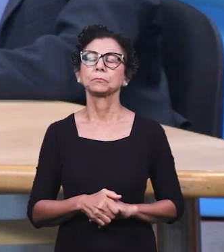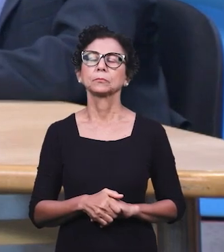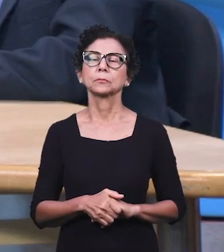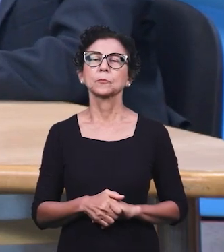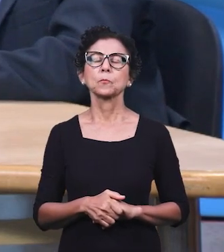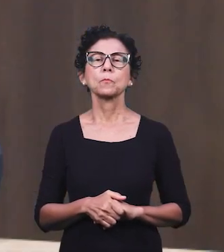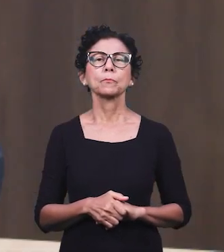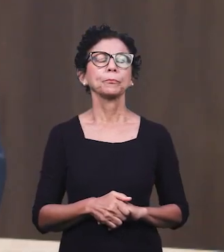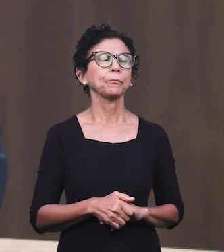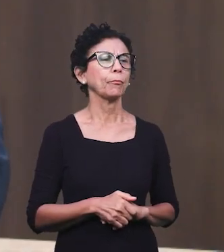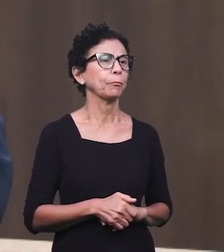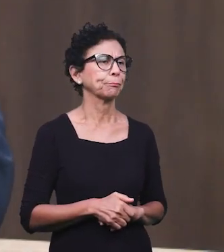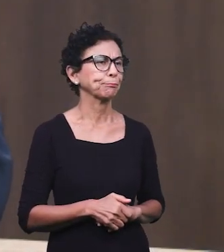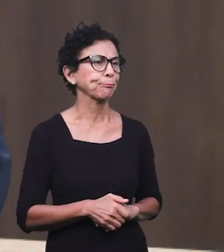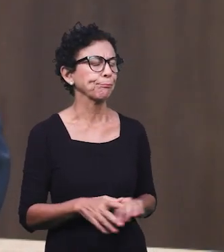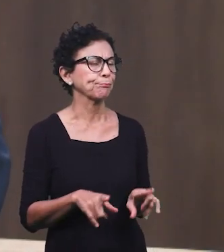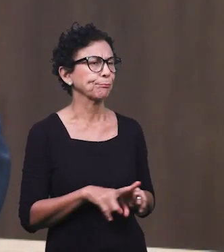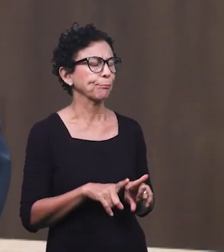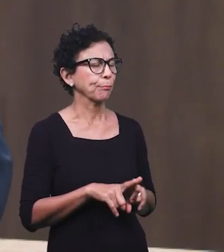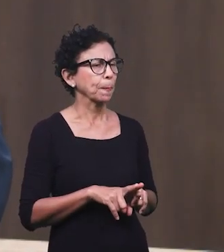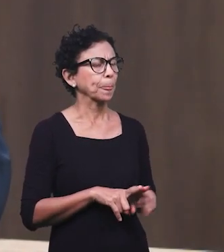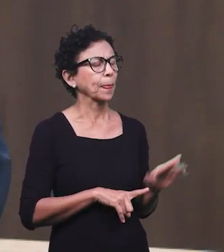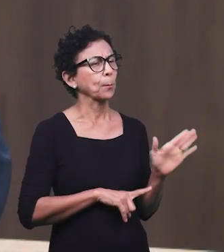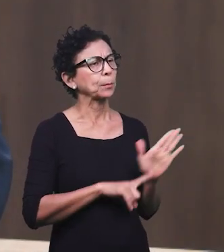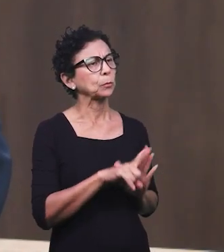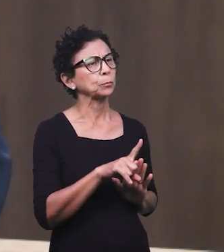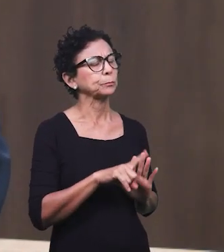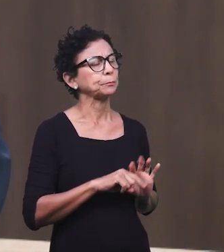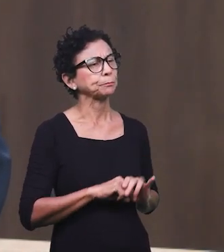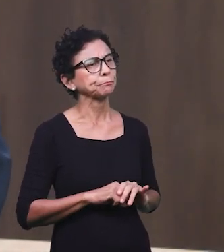Agora, uma outra pergunta que podíamos